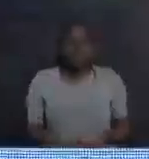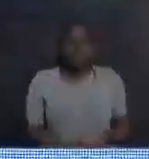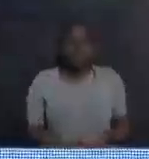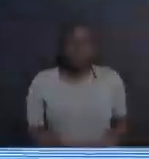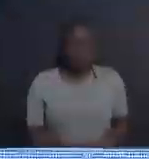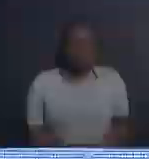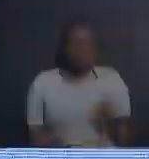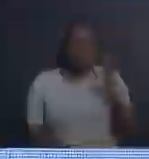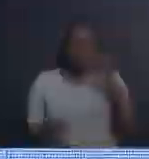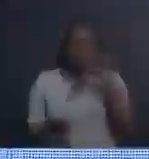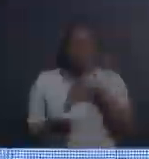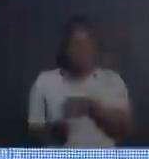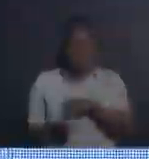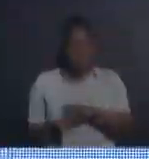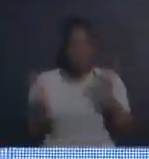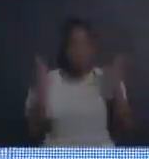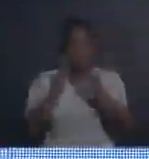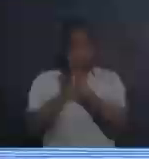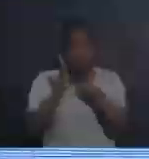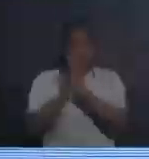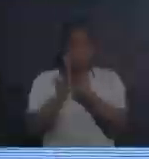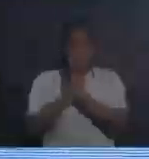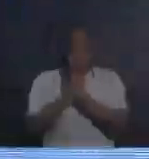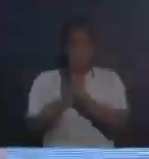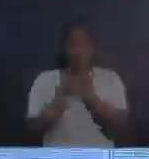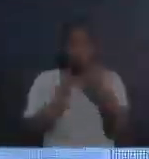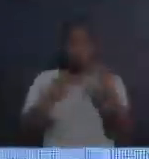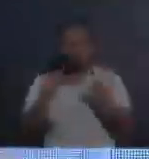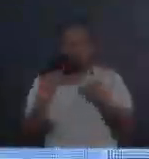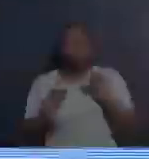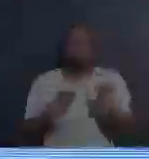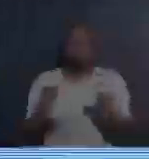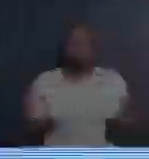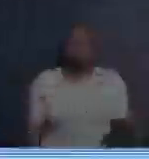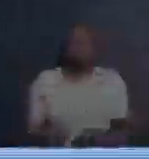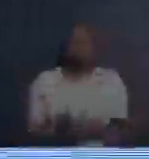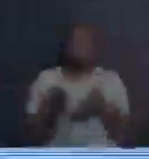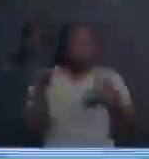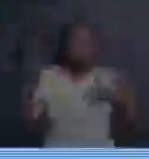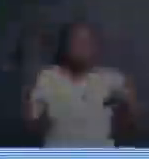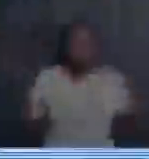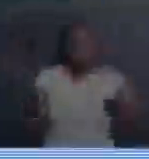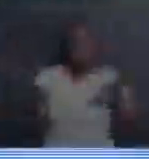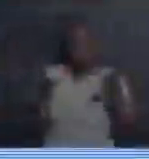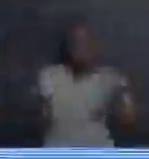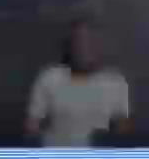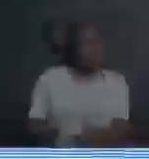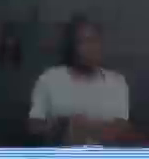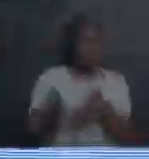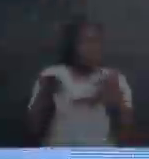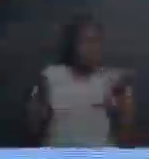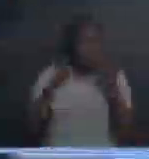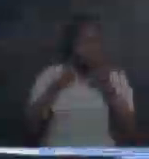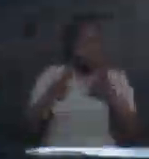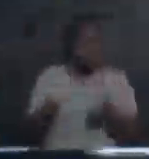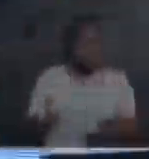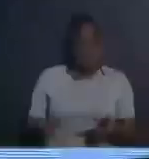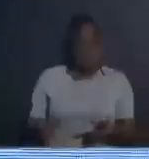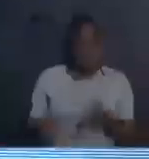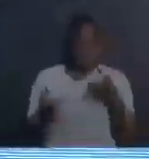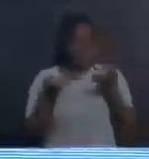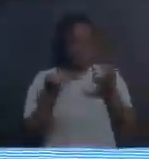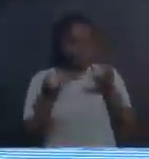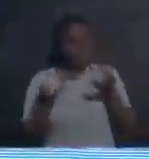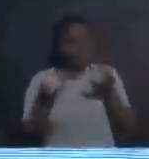E último, oração é o sobrenatural, milagre. Quem está querendo ver milagre aqui, gente? Eu estou querendo ver milagre. Eu não quero